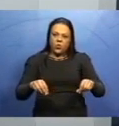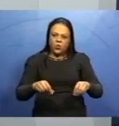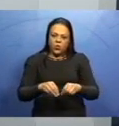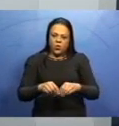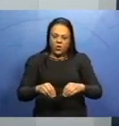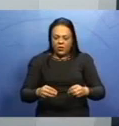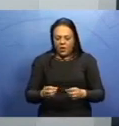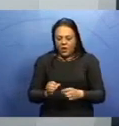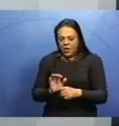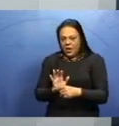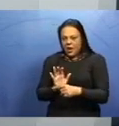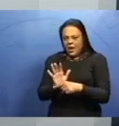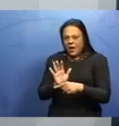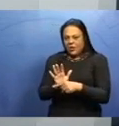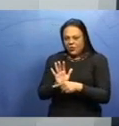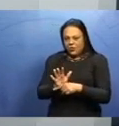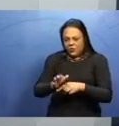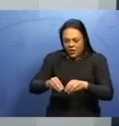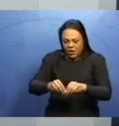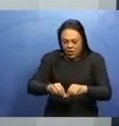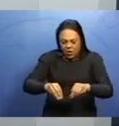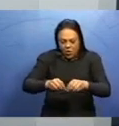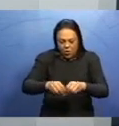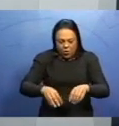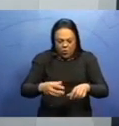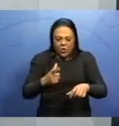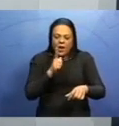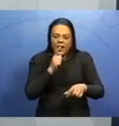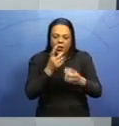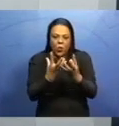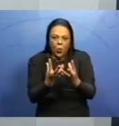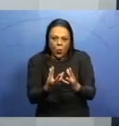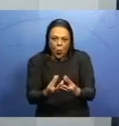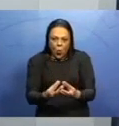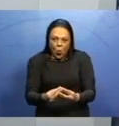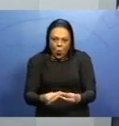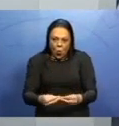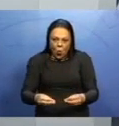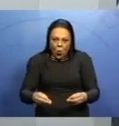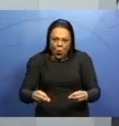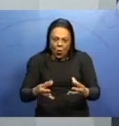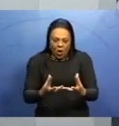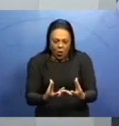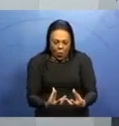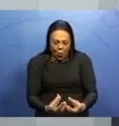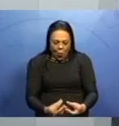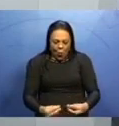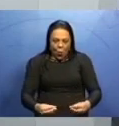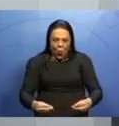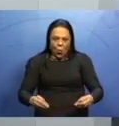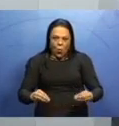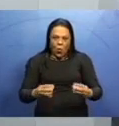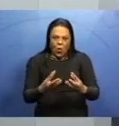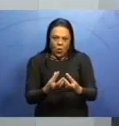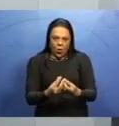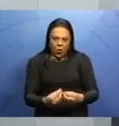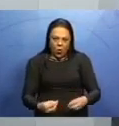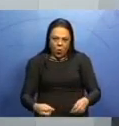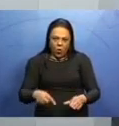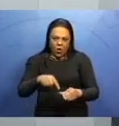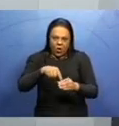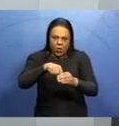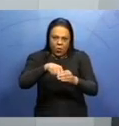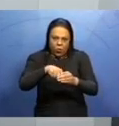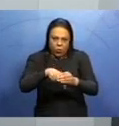vai contribuir para a infiltração da água, ou seja, a água se move para baixo e passa do solo para